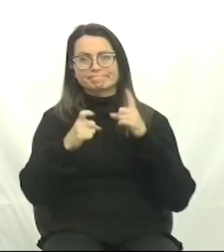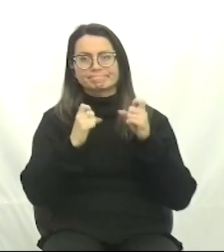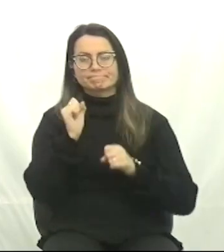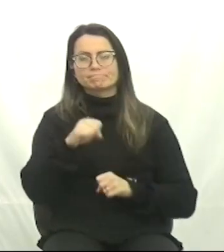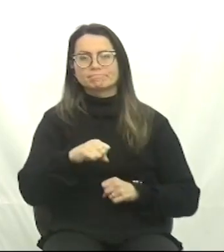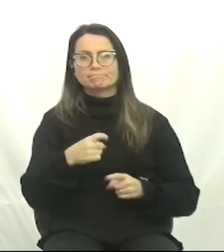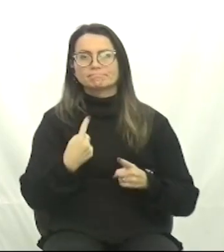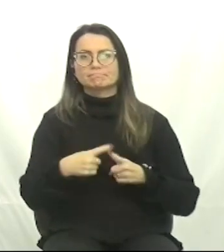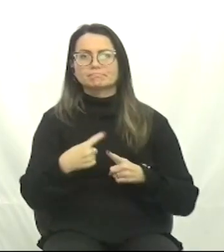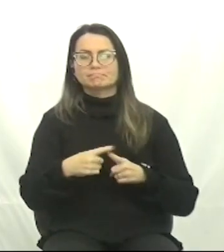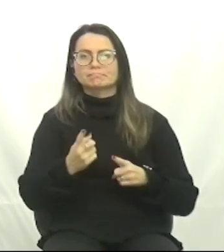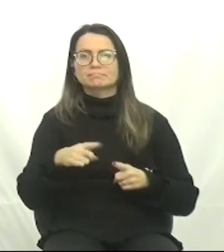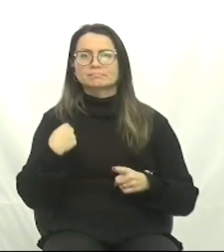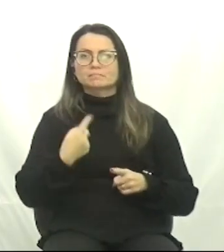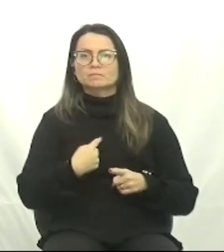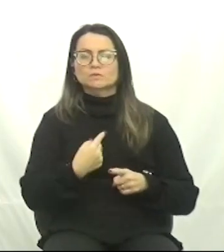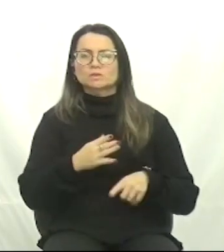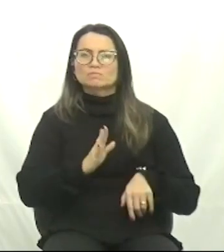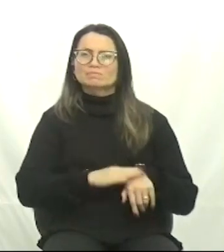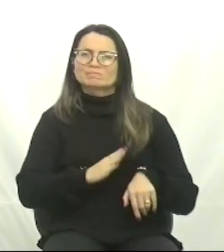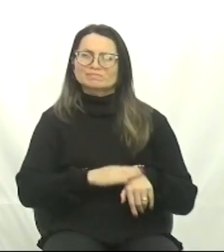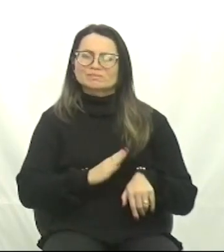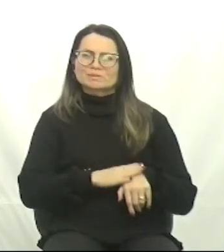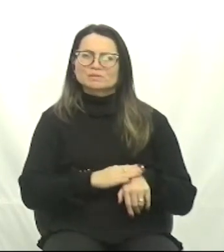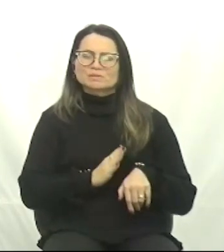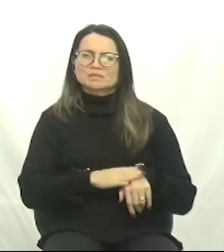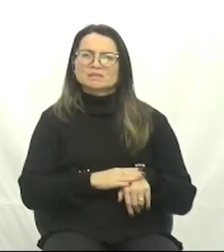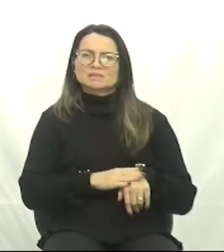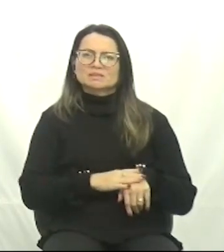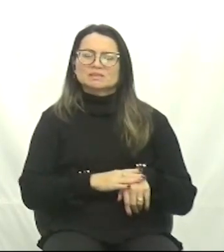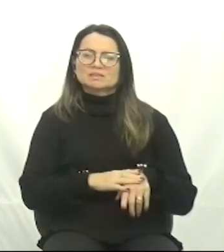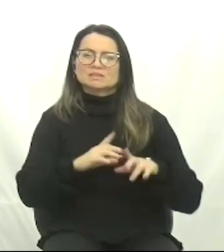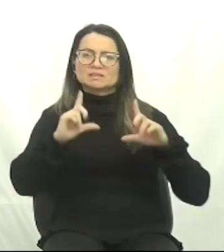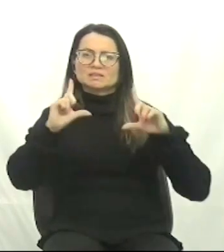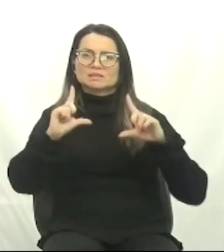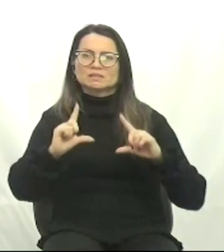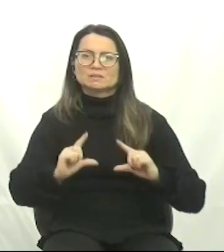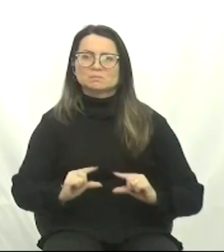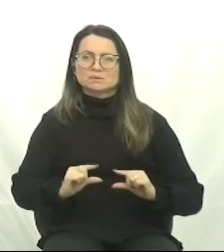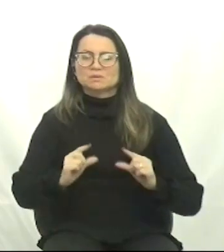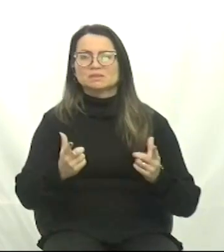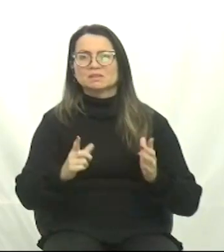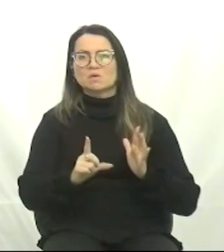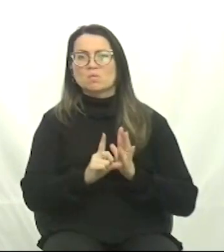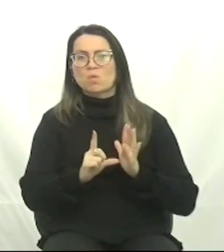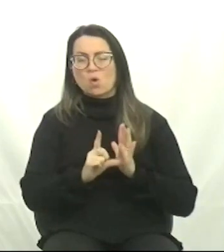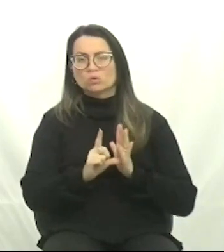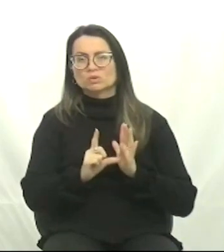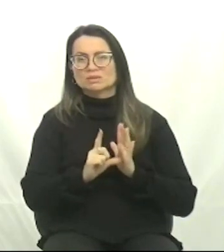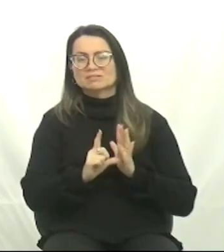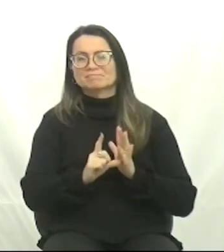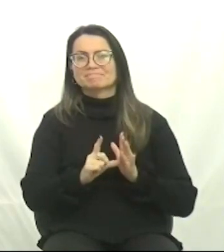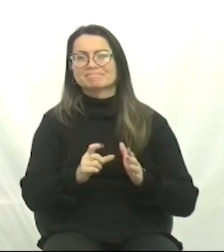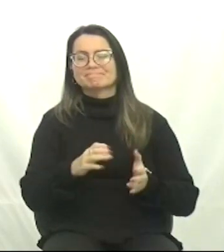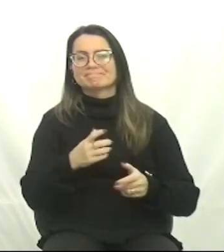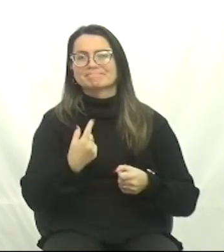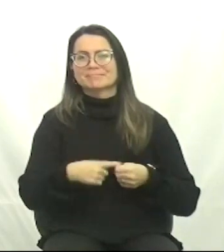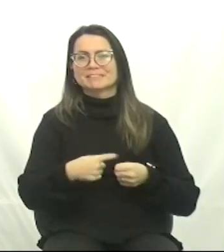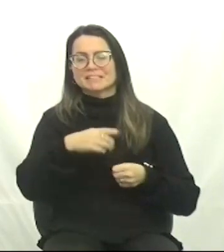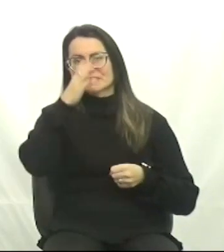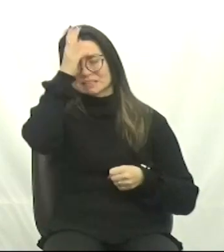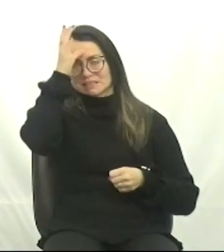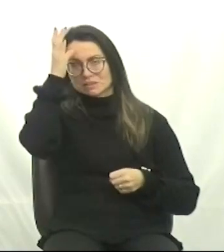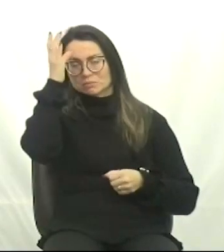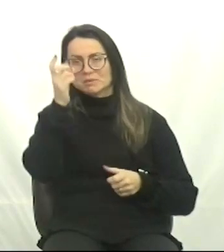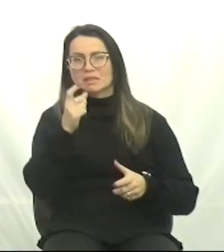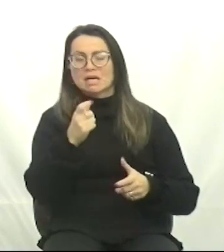porque nós estamos num momento de diminuição do número de lojas na cidade, o comércio online